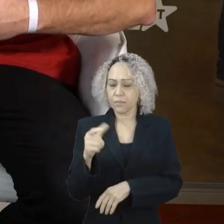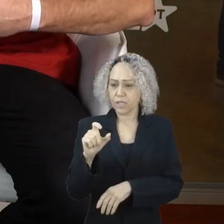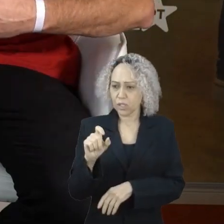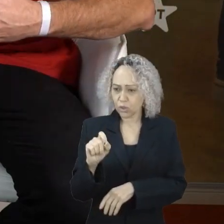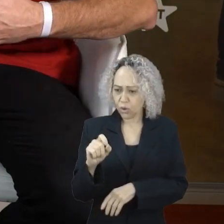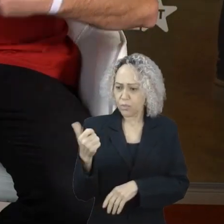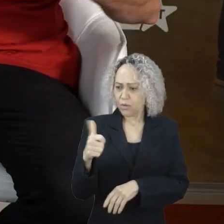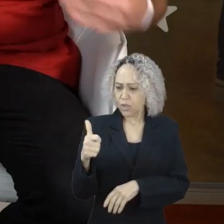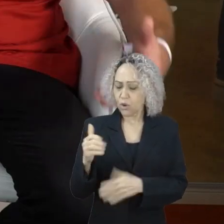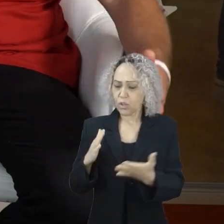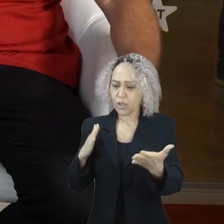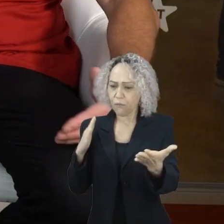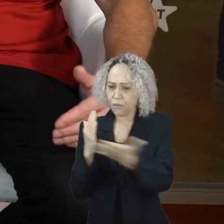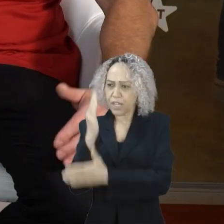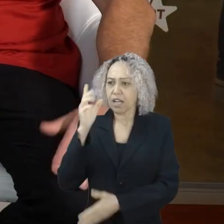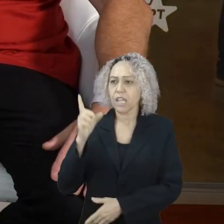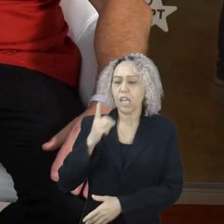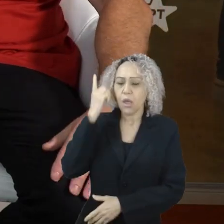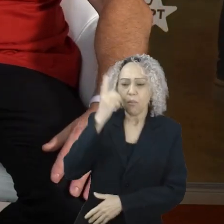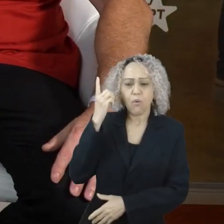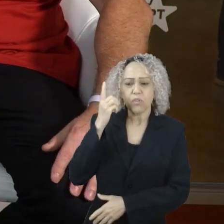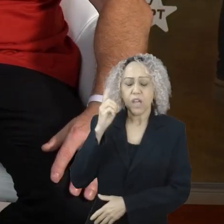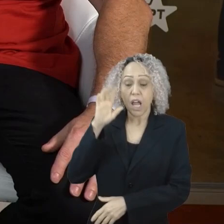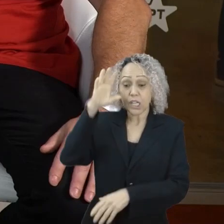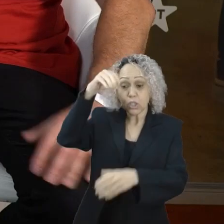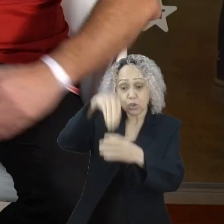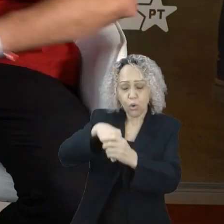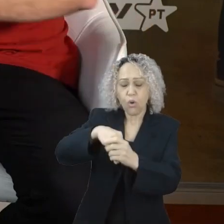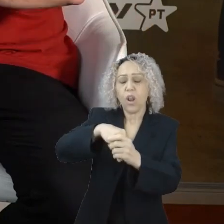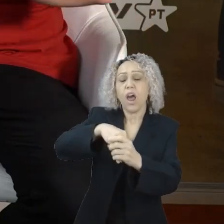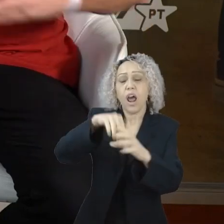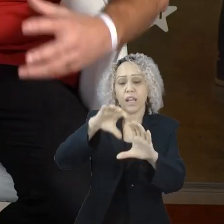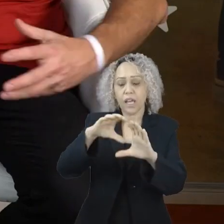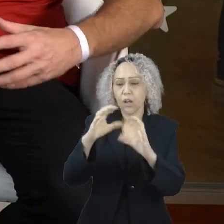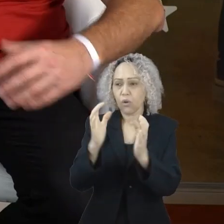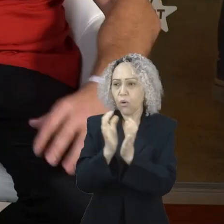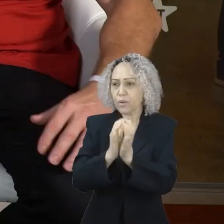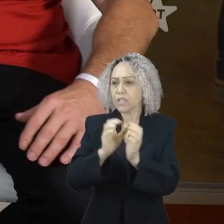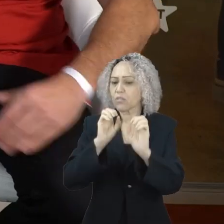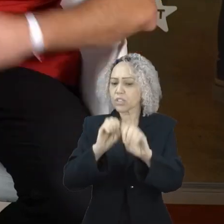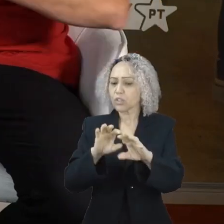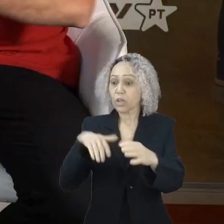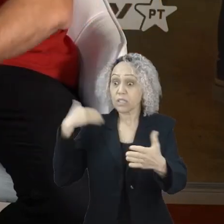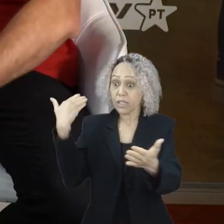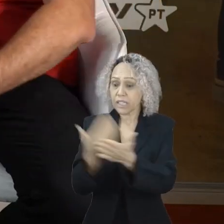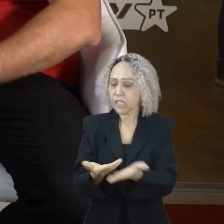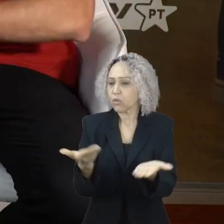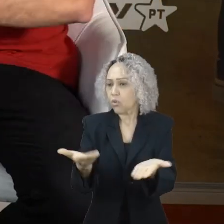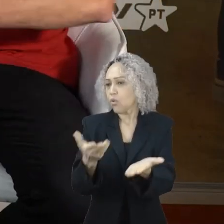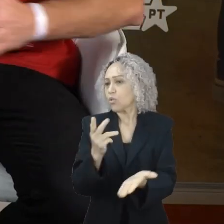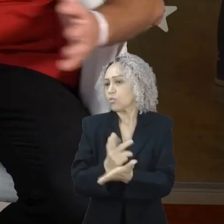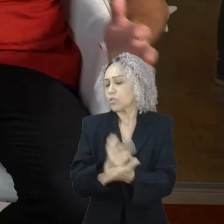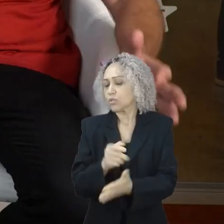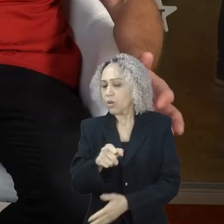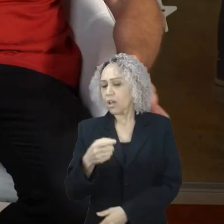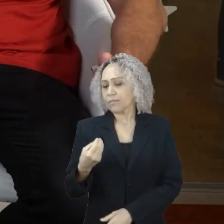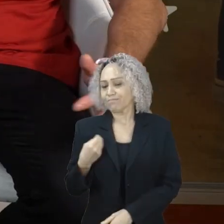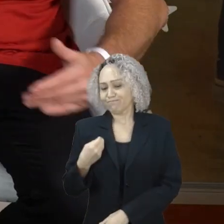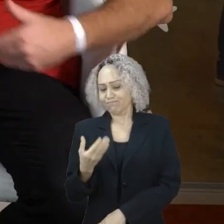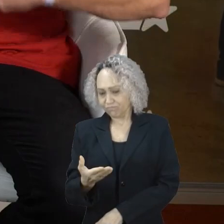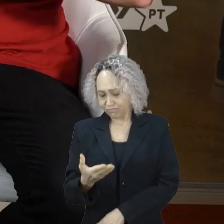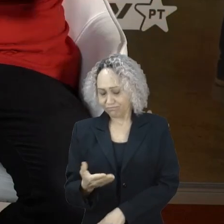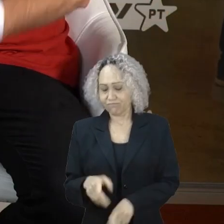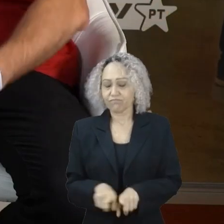O ministro Camilo Santana, a senadora Tereza Leitão, né, fizeram ali um debate muito rico. O ministro fez uma prestação